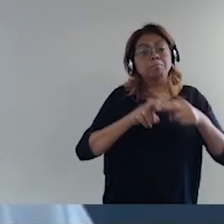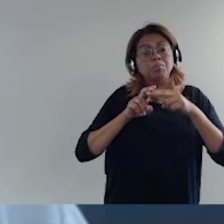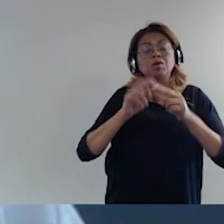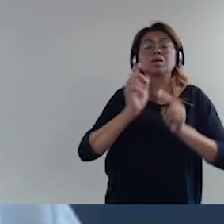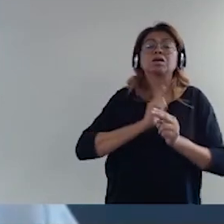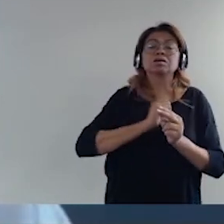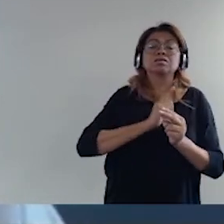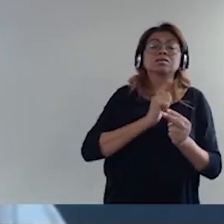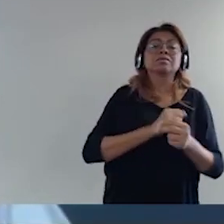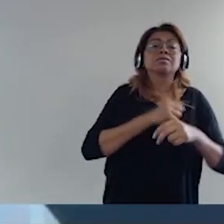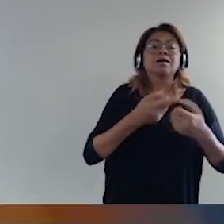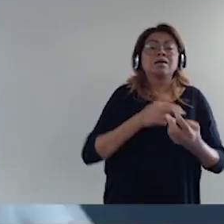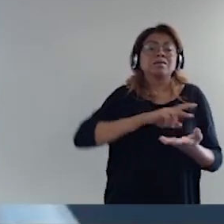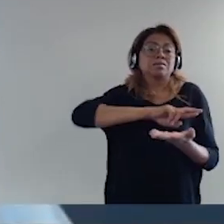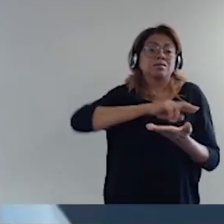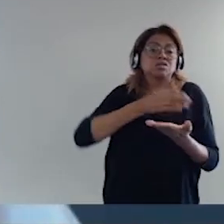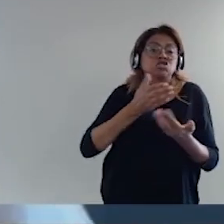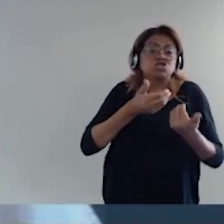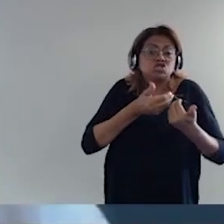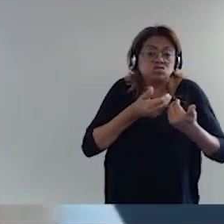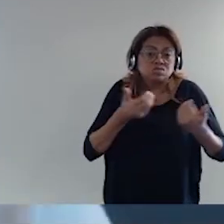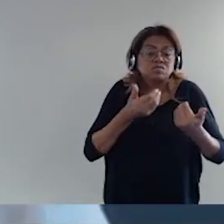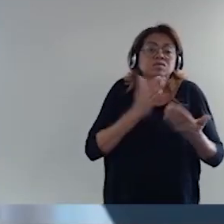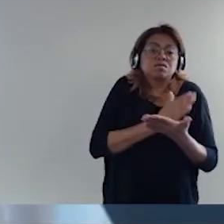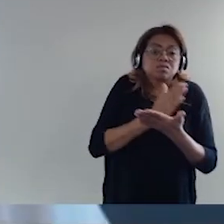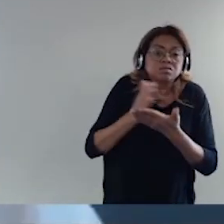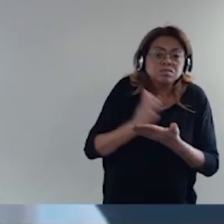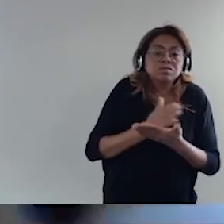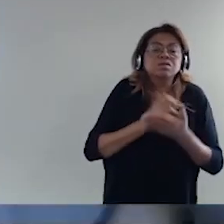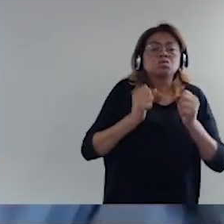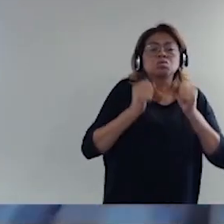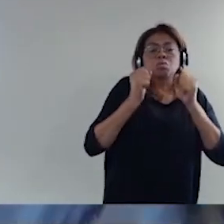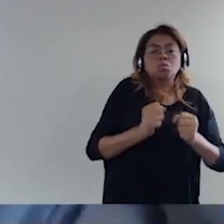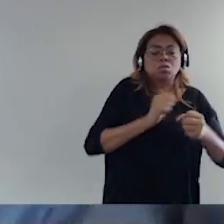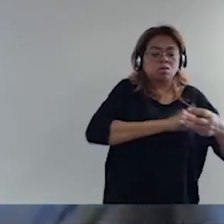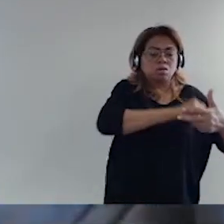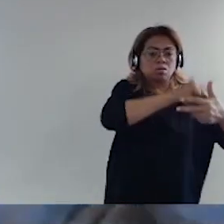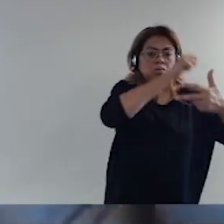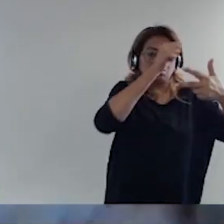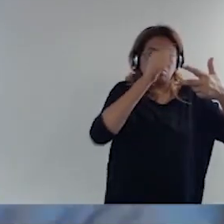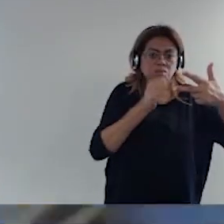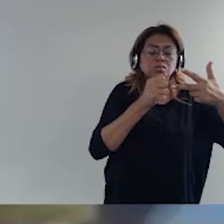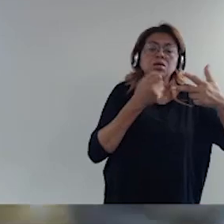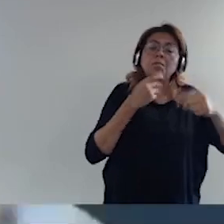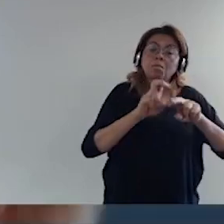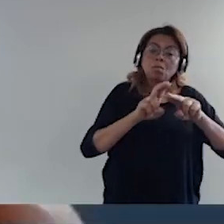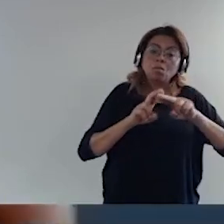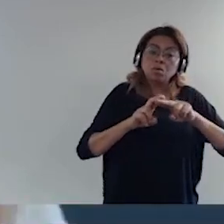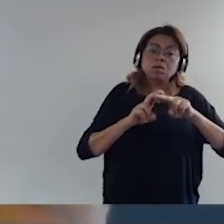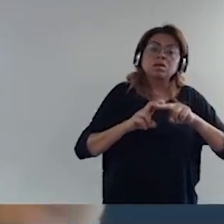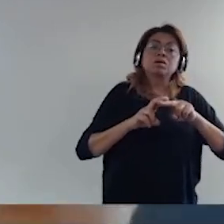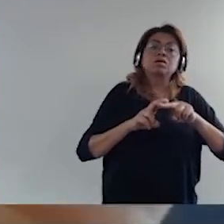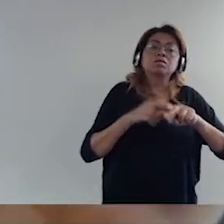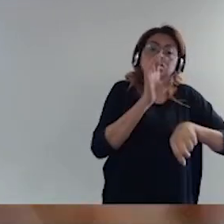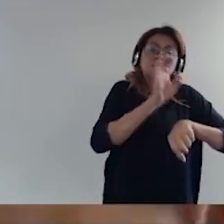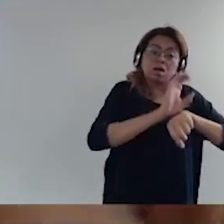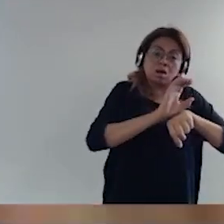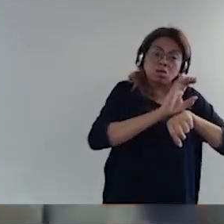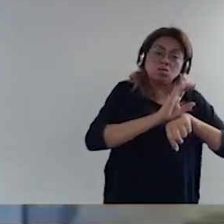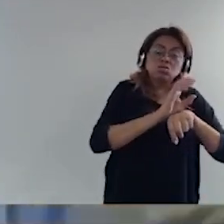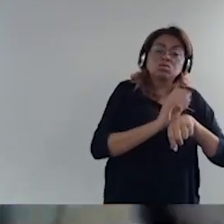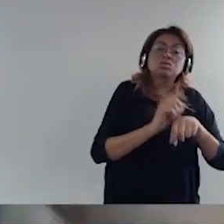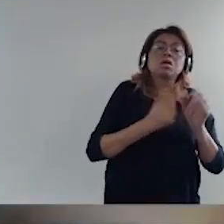que a autonomia financeira é tão bem demarcada e por isso que a Constituição cria tributos específicos para todos